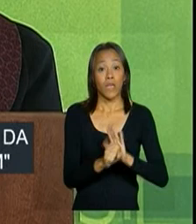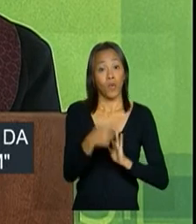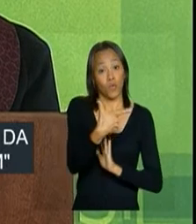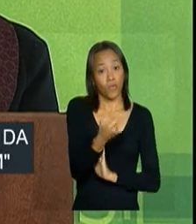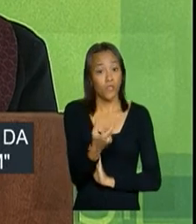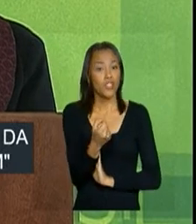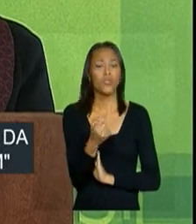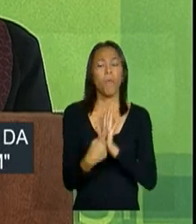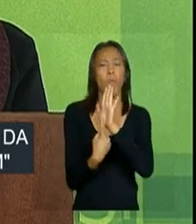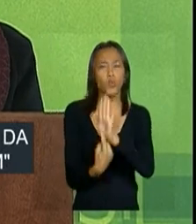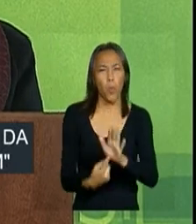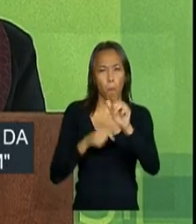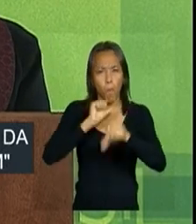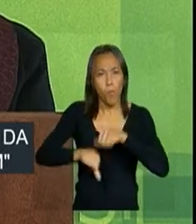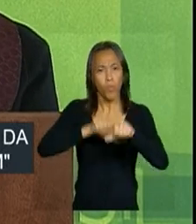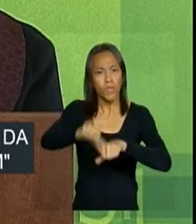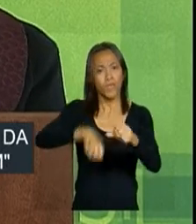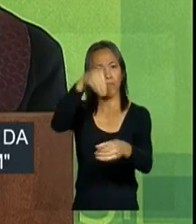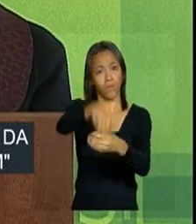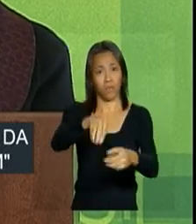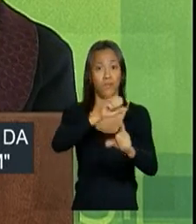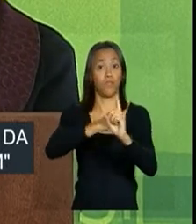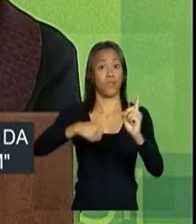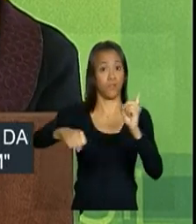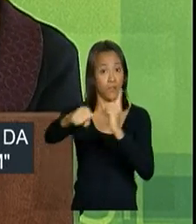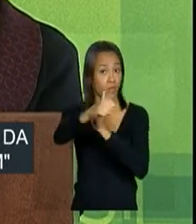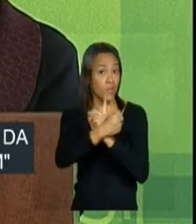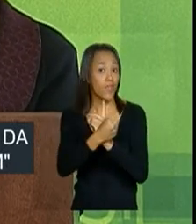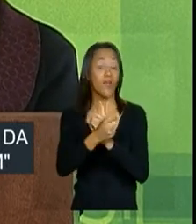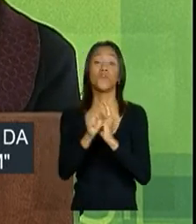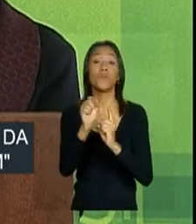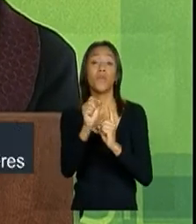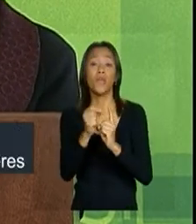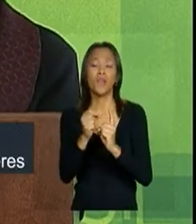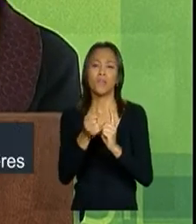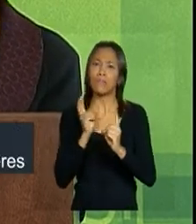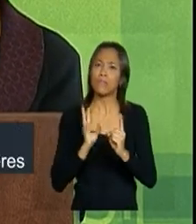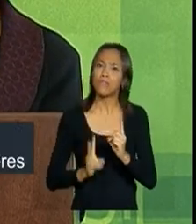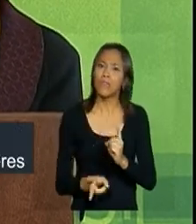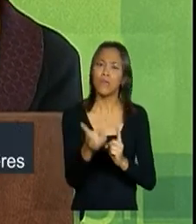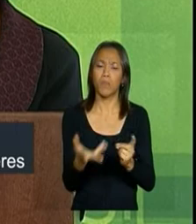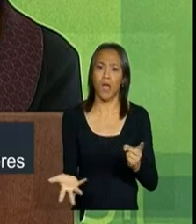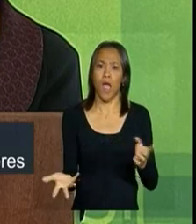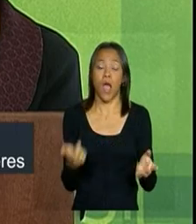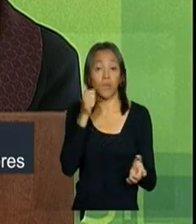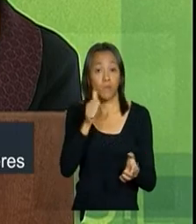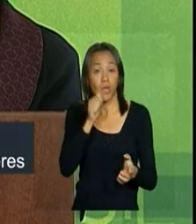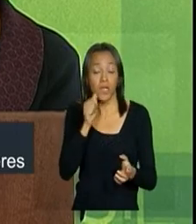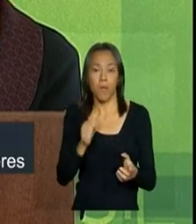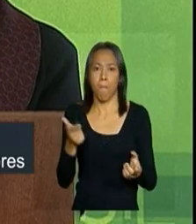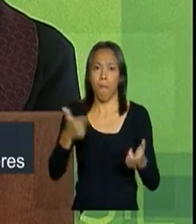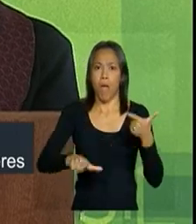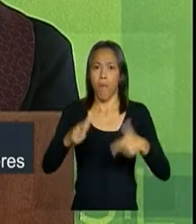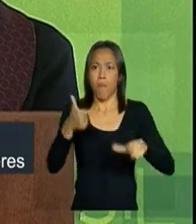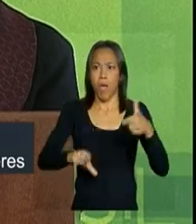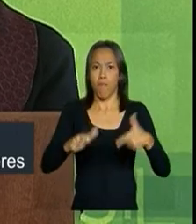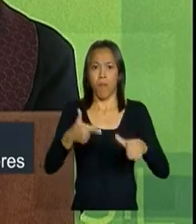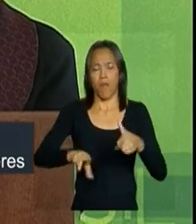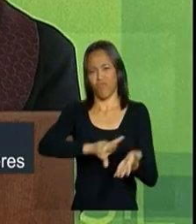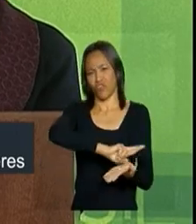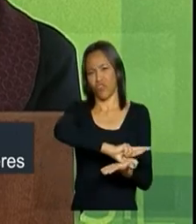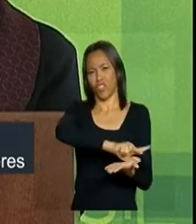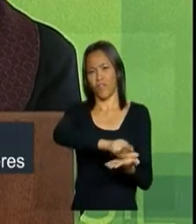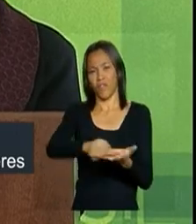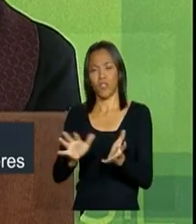significativas na sociedade relativas a inserção crescente das mulheres nos